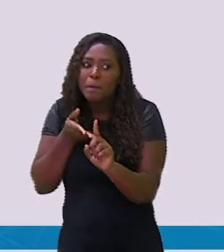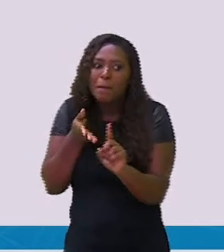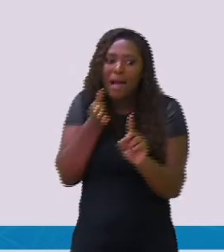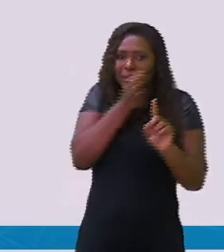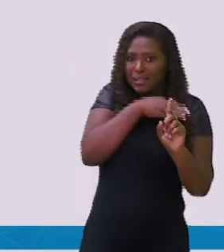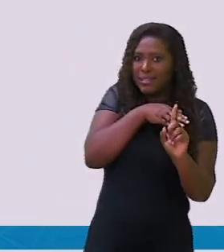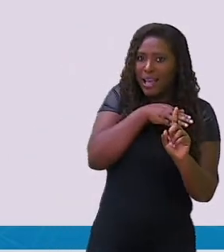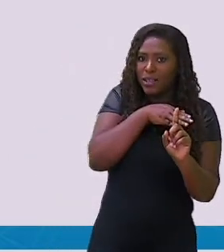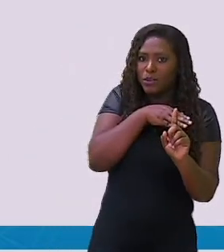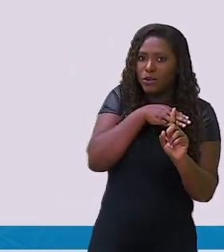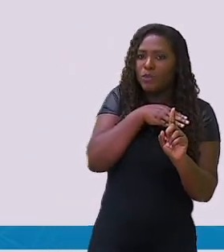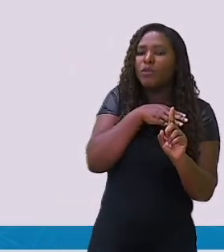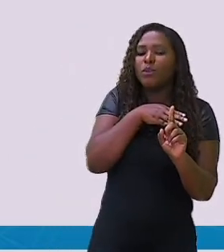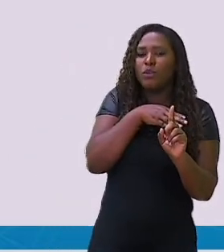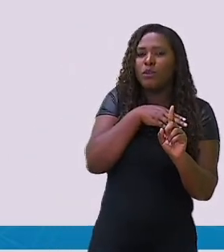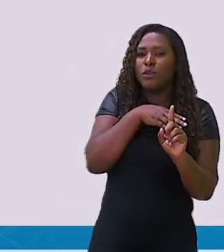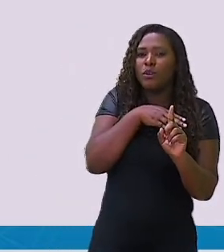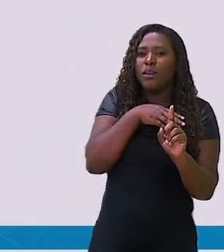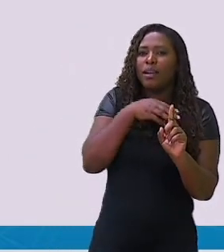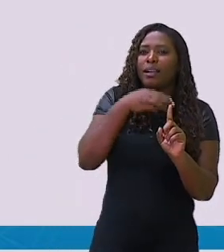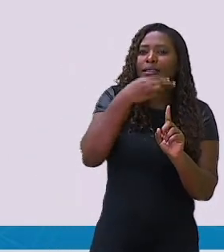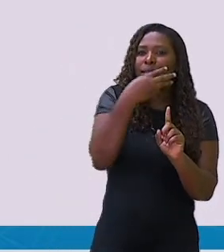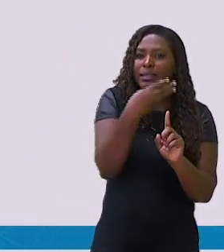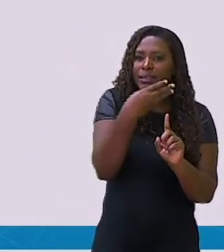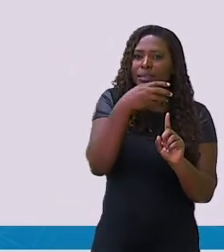se o saldo é negativo